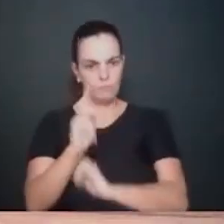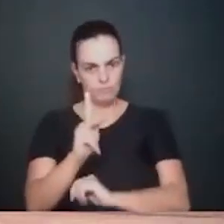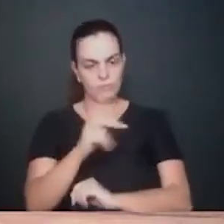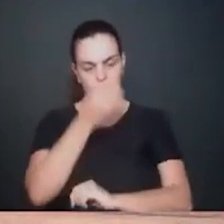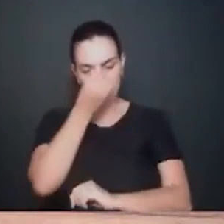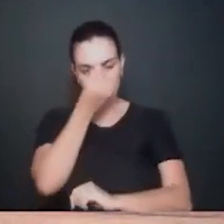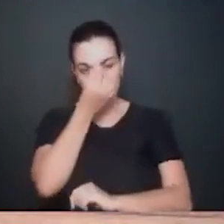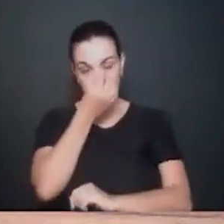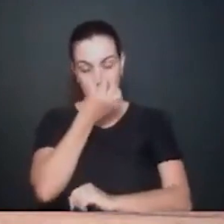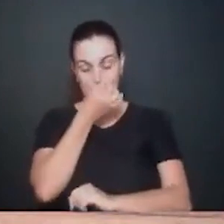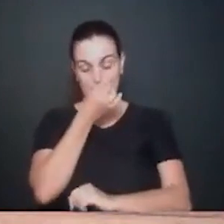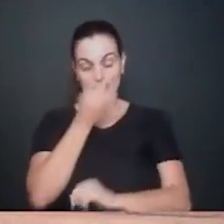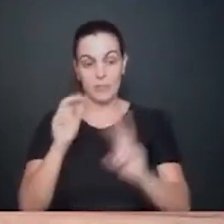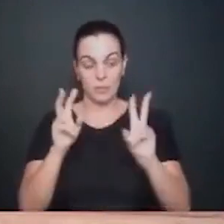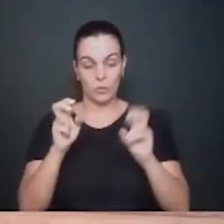O transporte coletivo